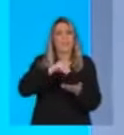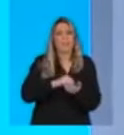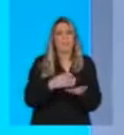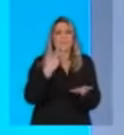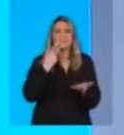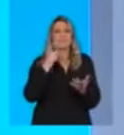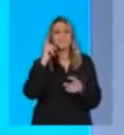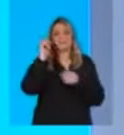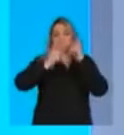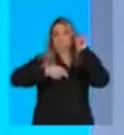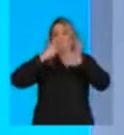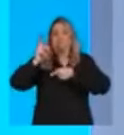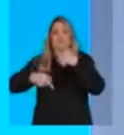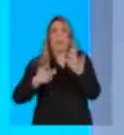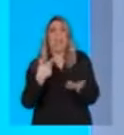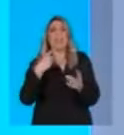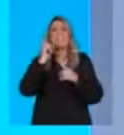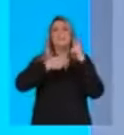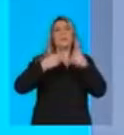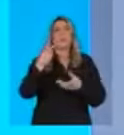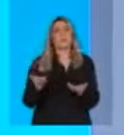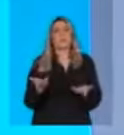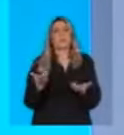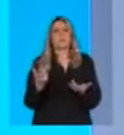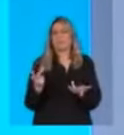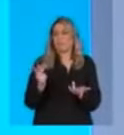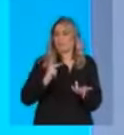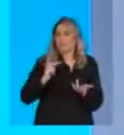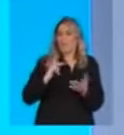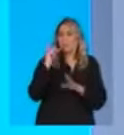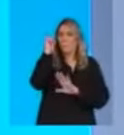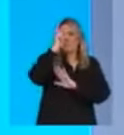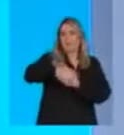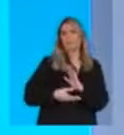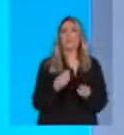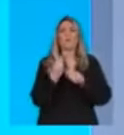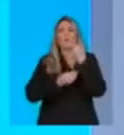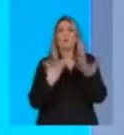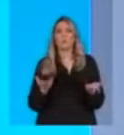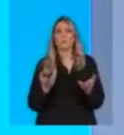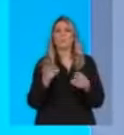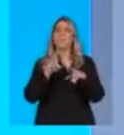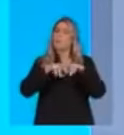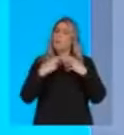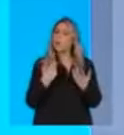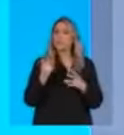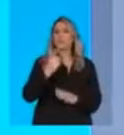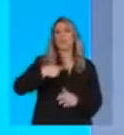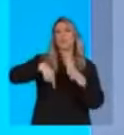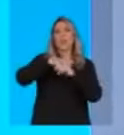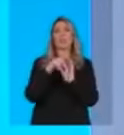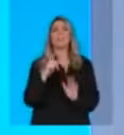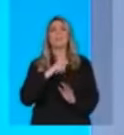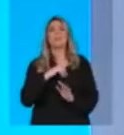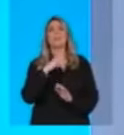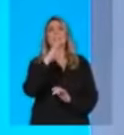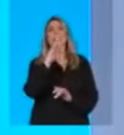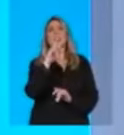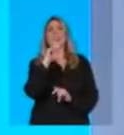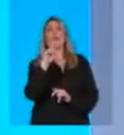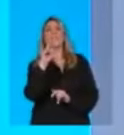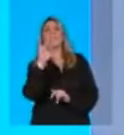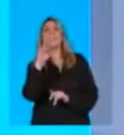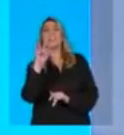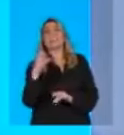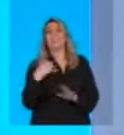dominação do poder público ao poder privado que é inacreditável né por isso talvez que a gente tem as ciclovias tão importantes